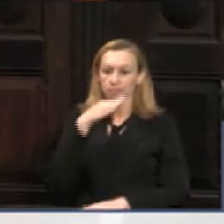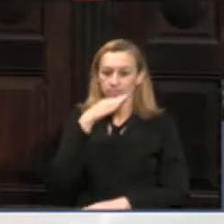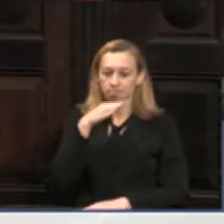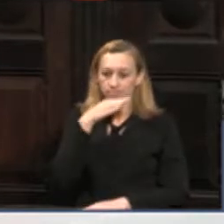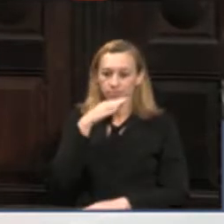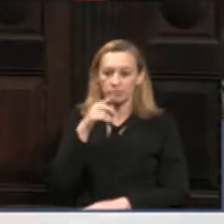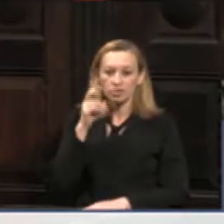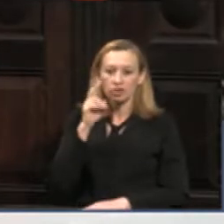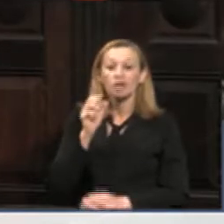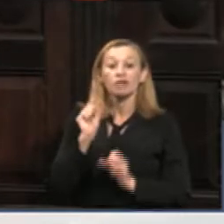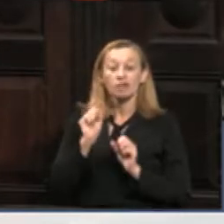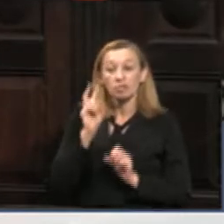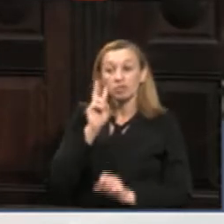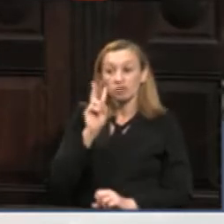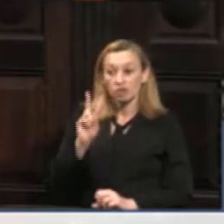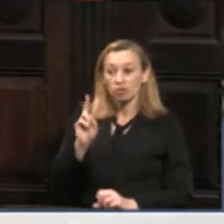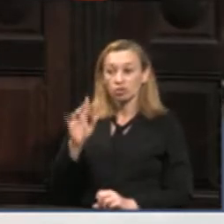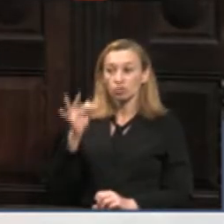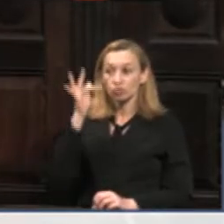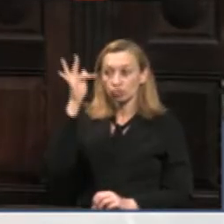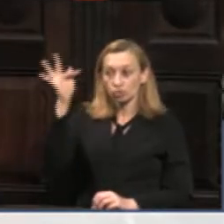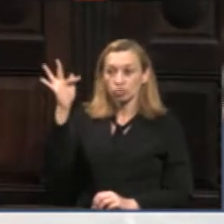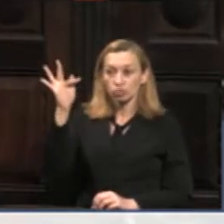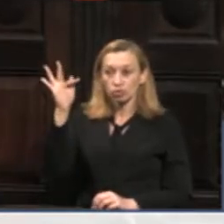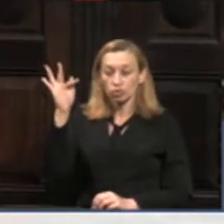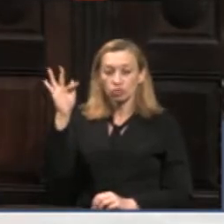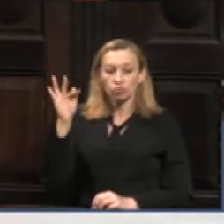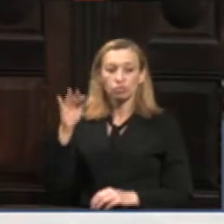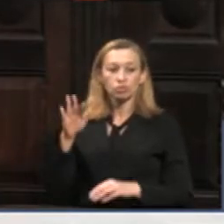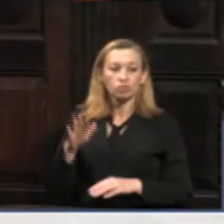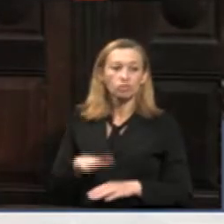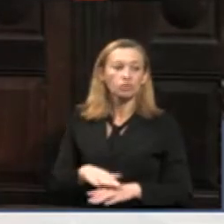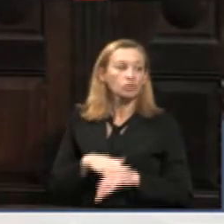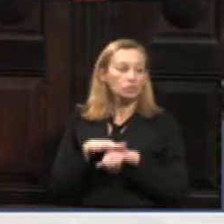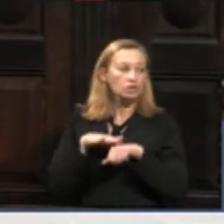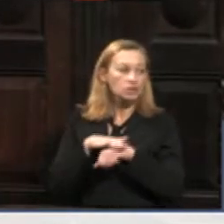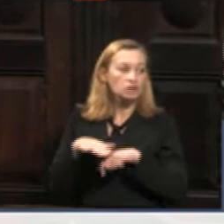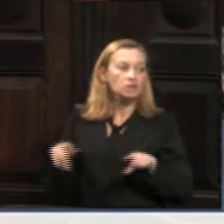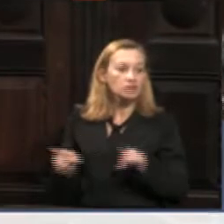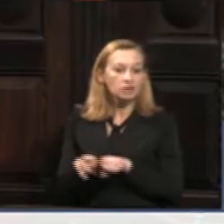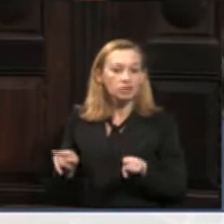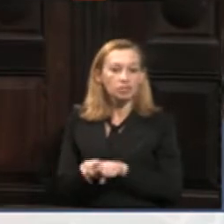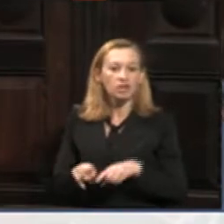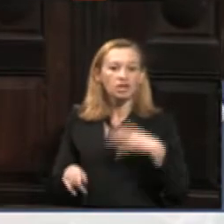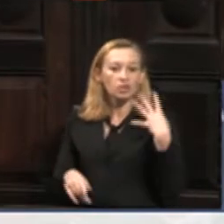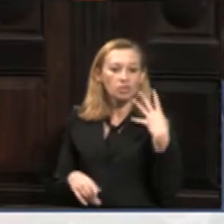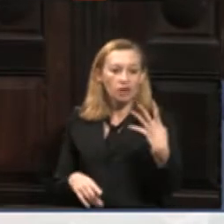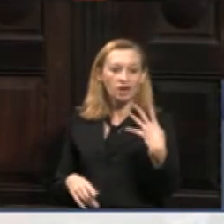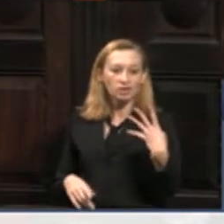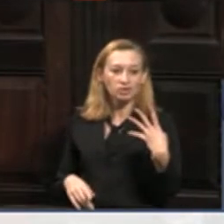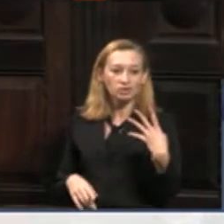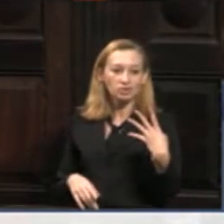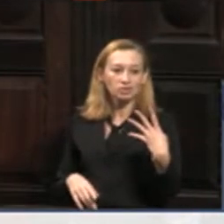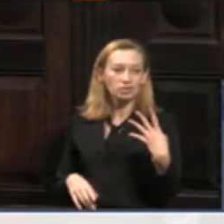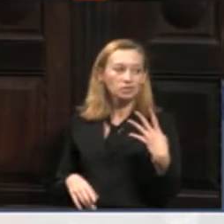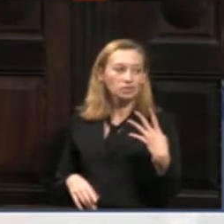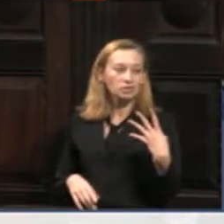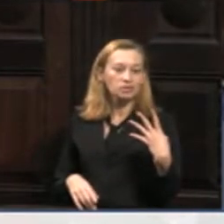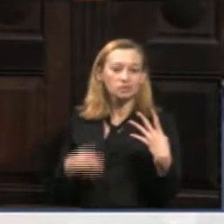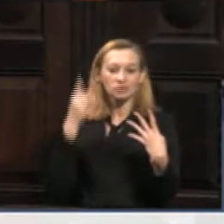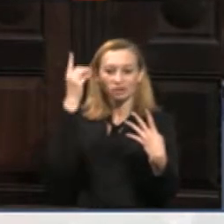o futuro. Como aqui na frente, os 4 parlamentares,